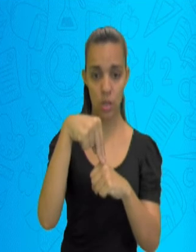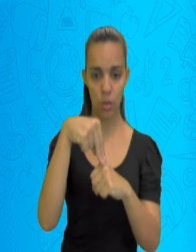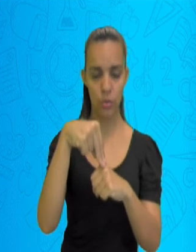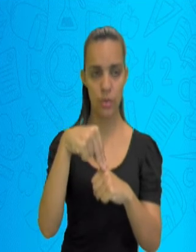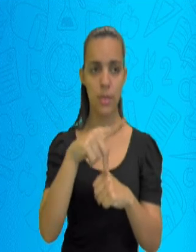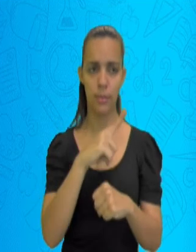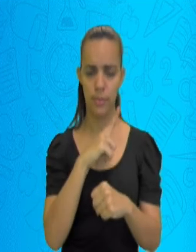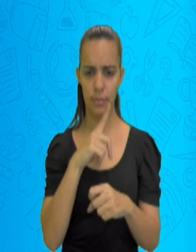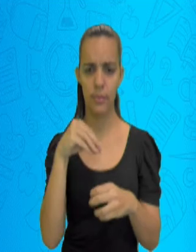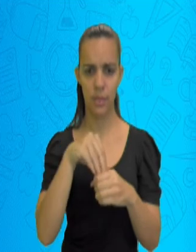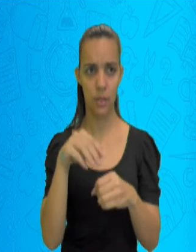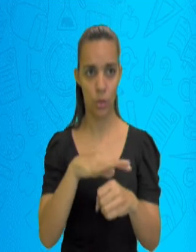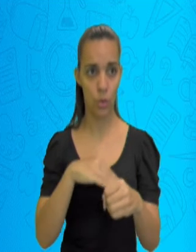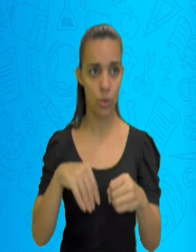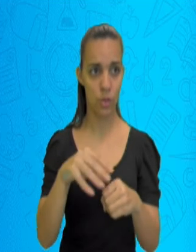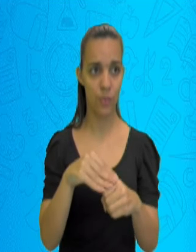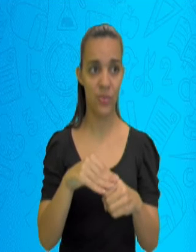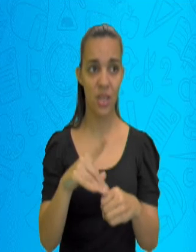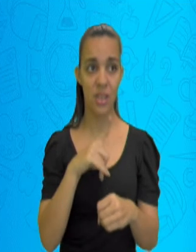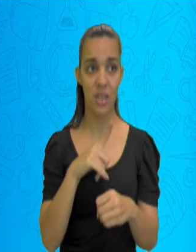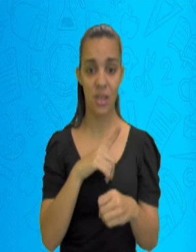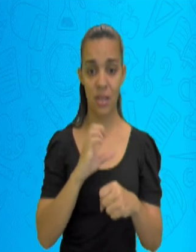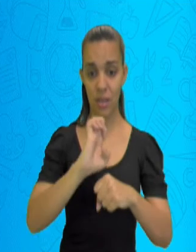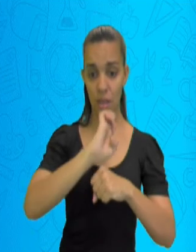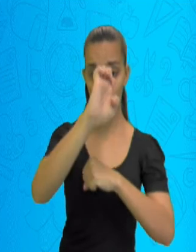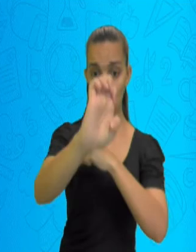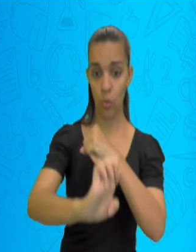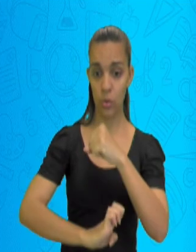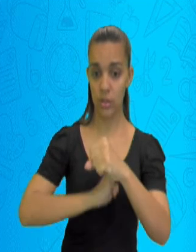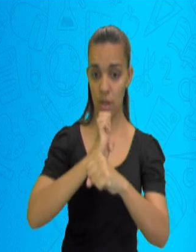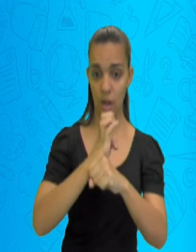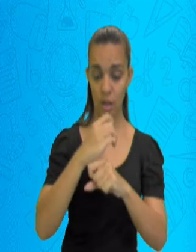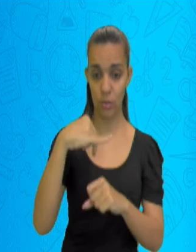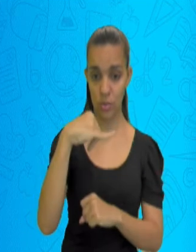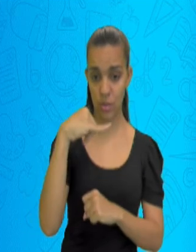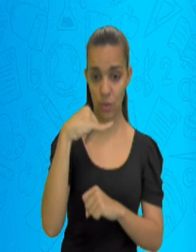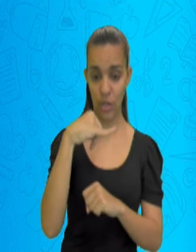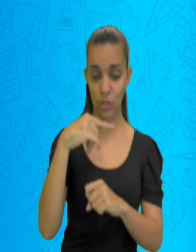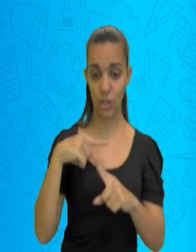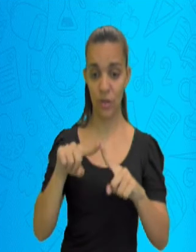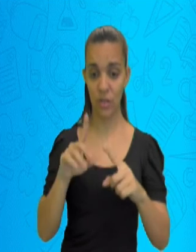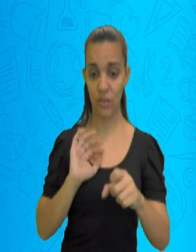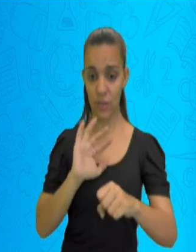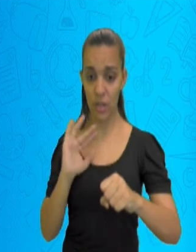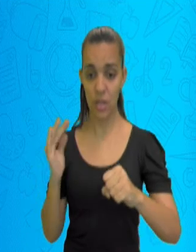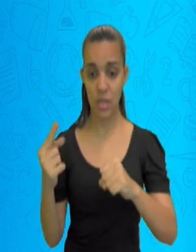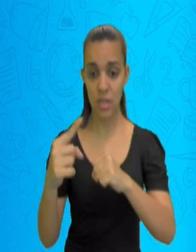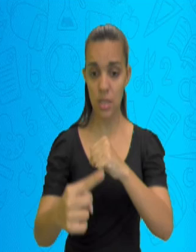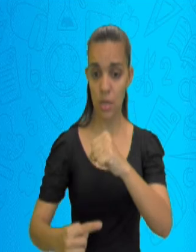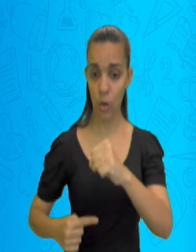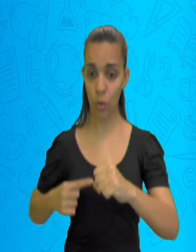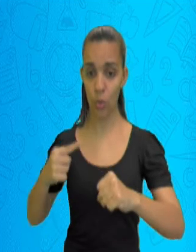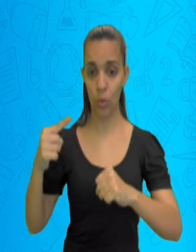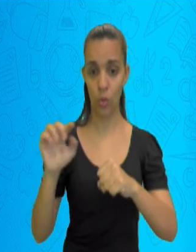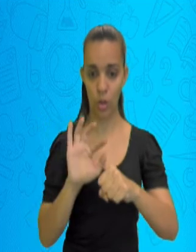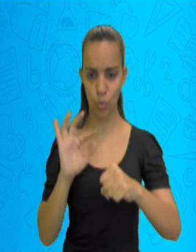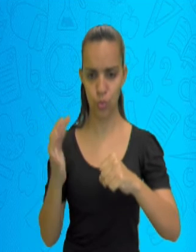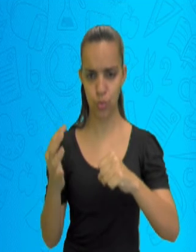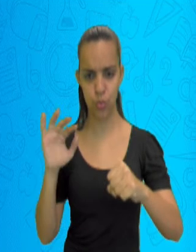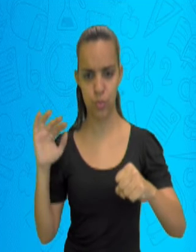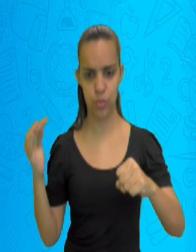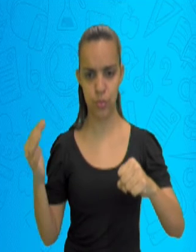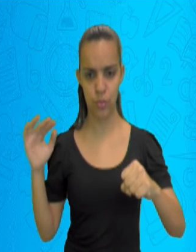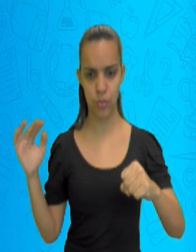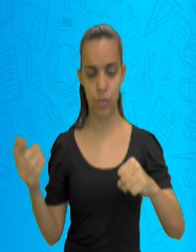nêutrons, e os elétrons circulando. Então, são órbitas circulares,